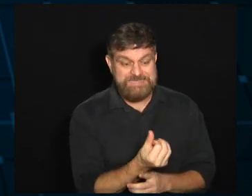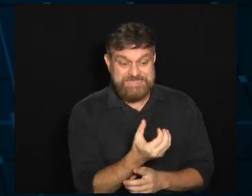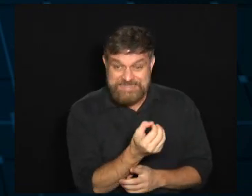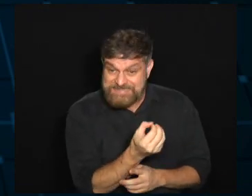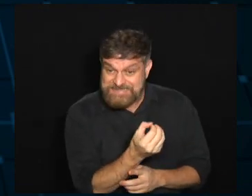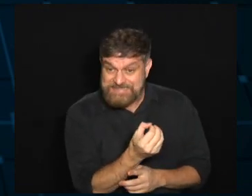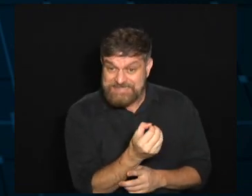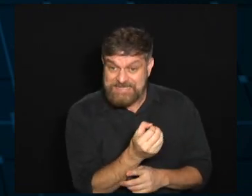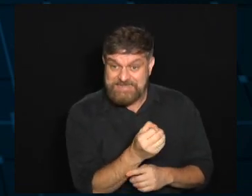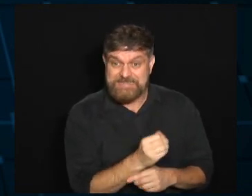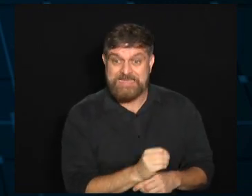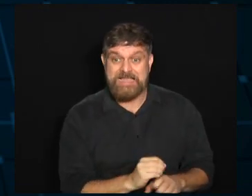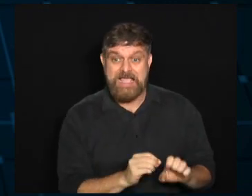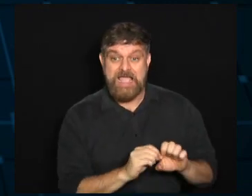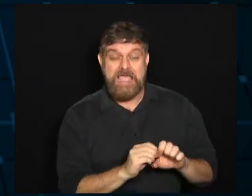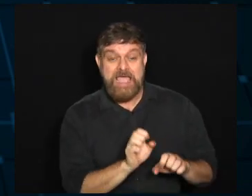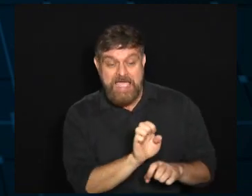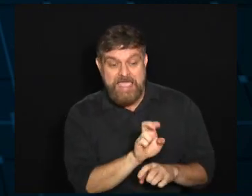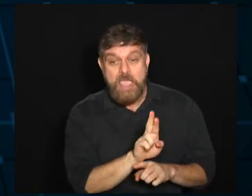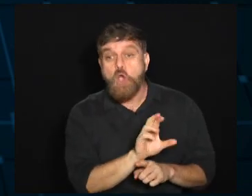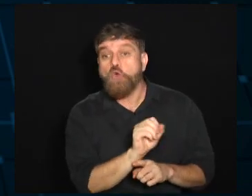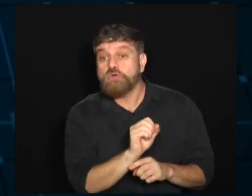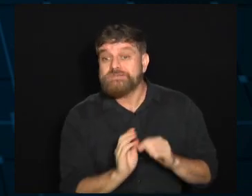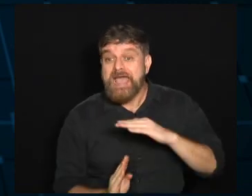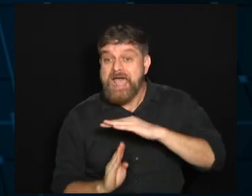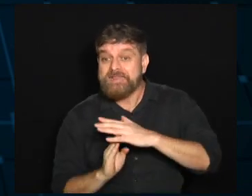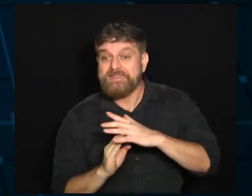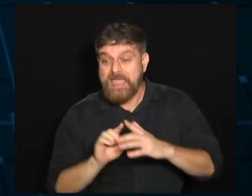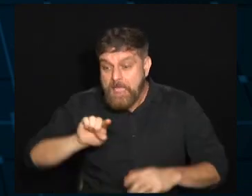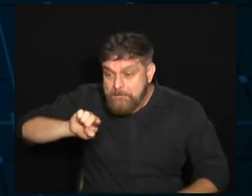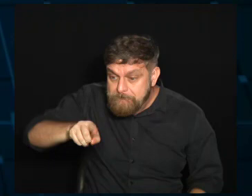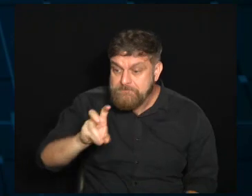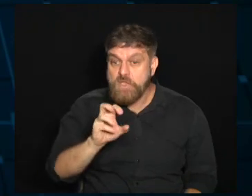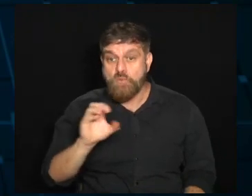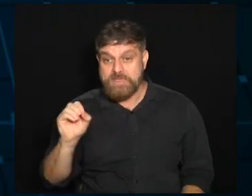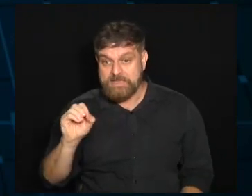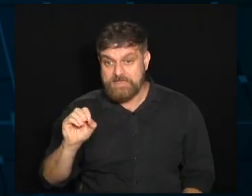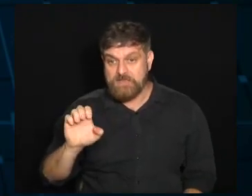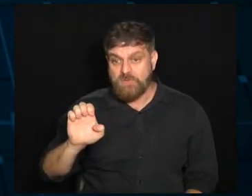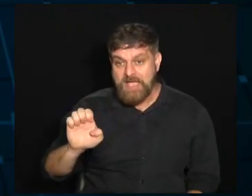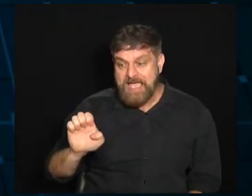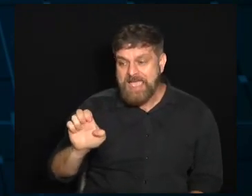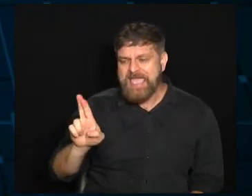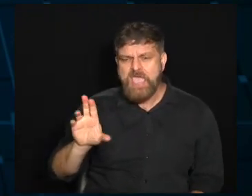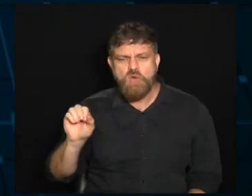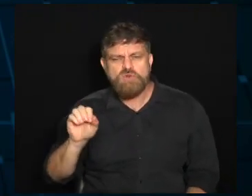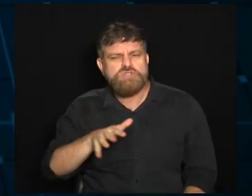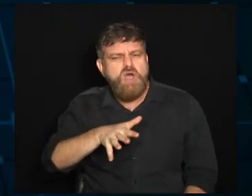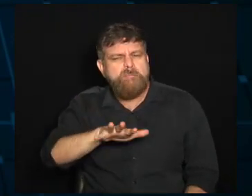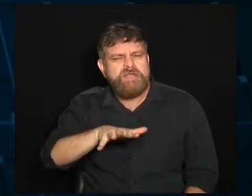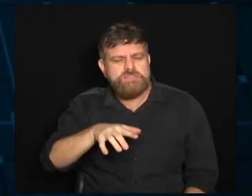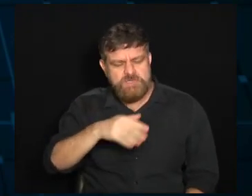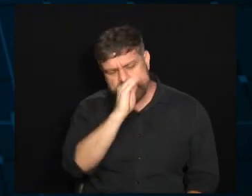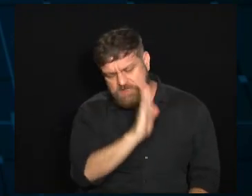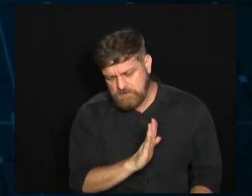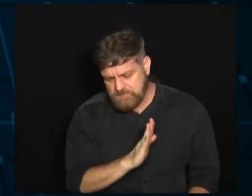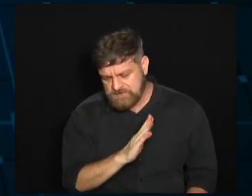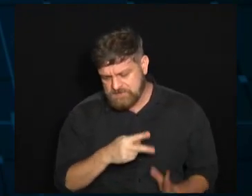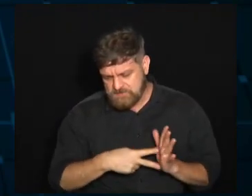360 euros até 1.500 euros, né? Que seria em torno de